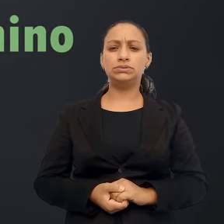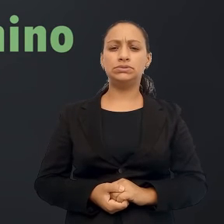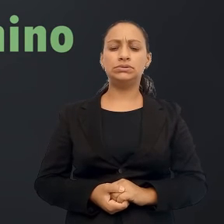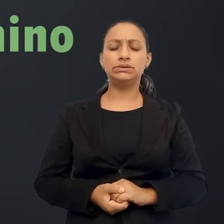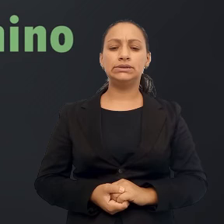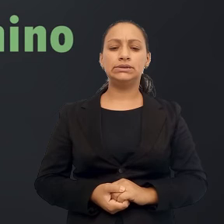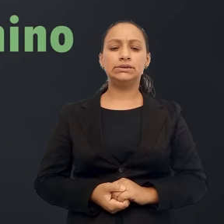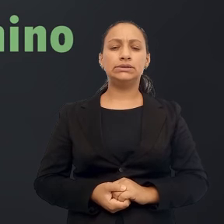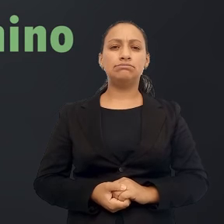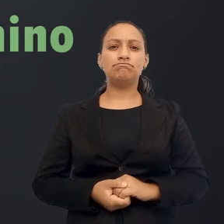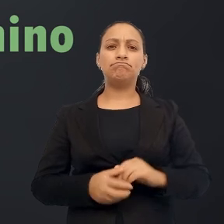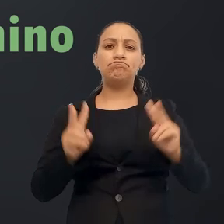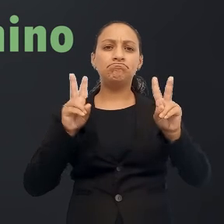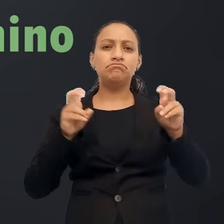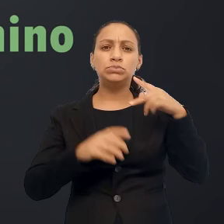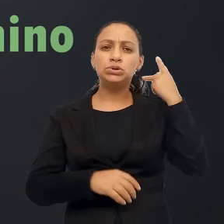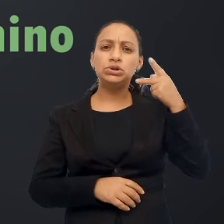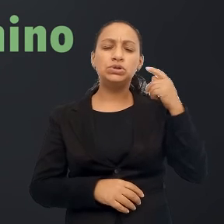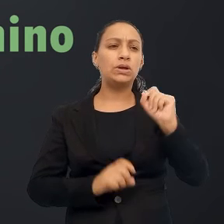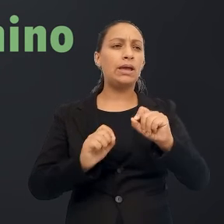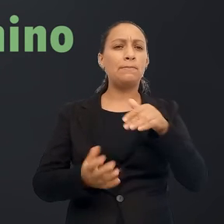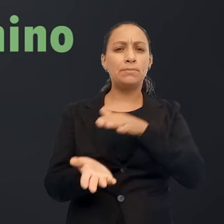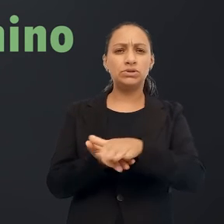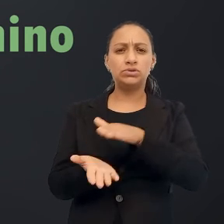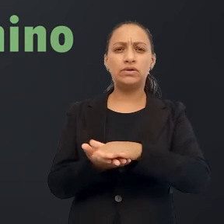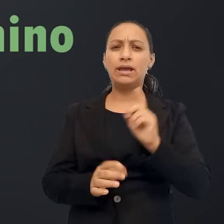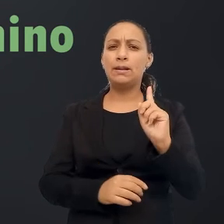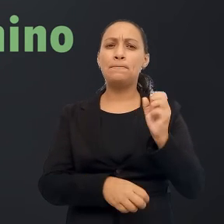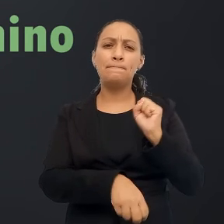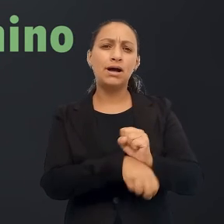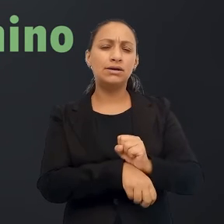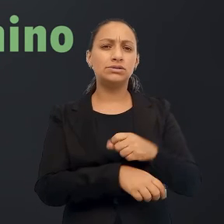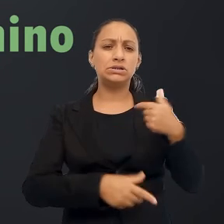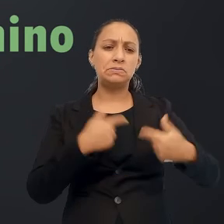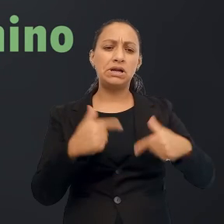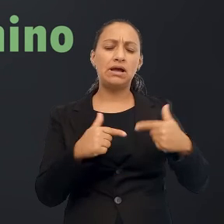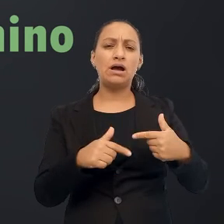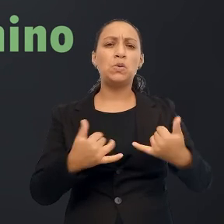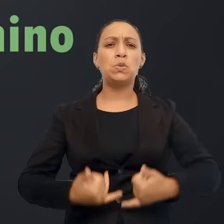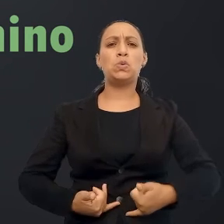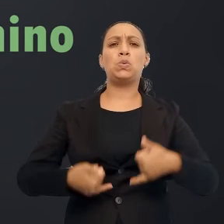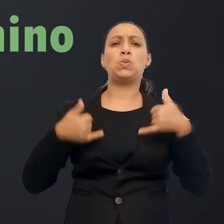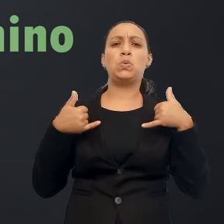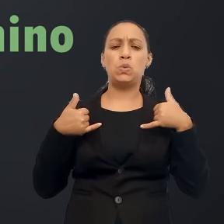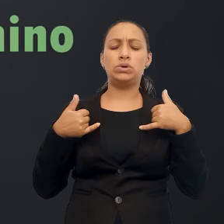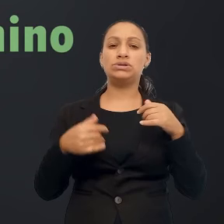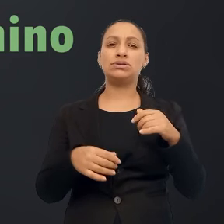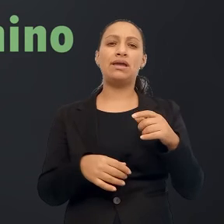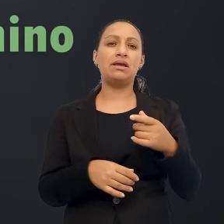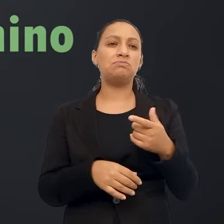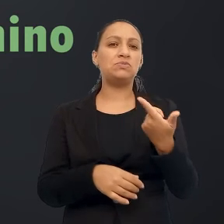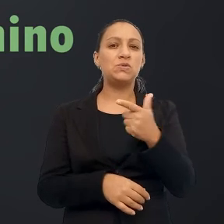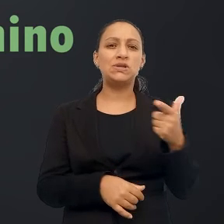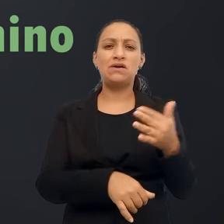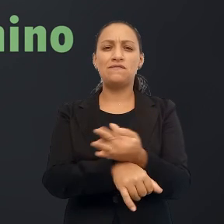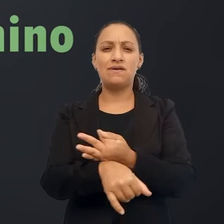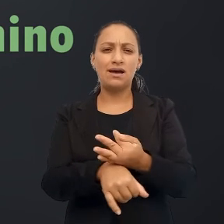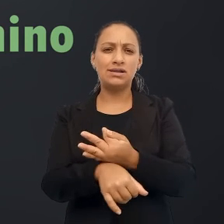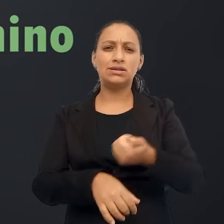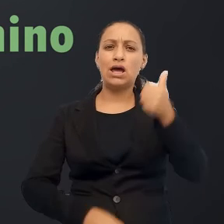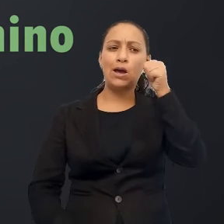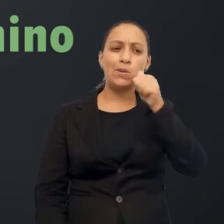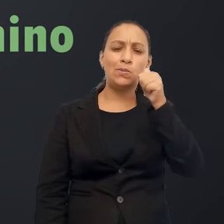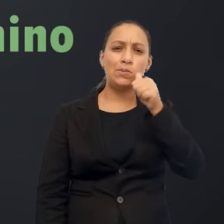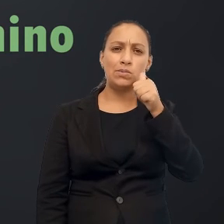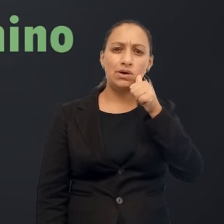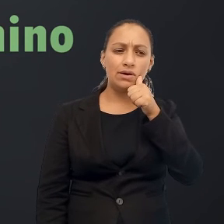mais produtivo é quem não para de trabalhar, quando as pessoas ainda têm orgulho de que elas não tiram férias, e a mulher que chega a